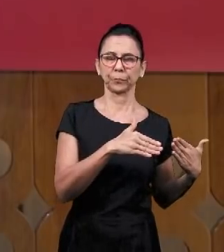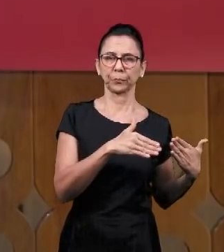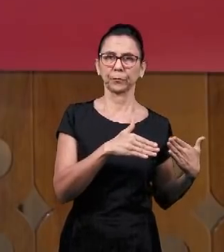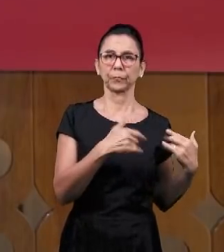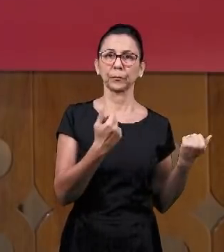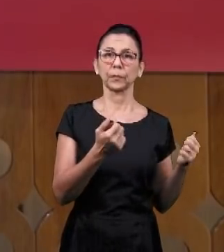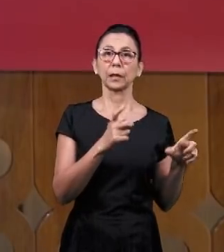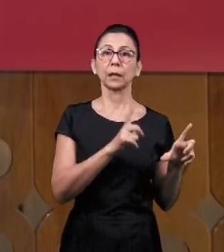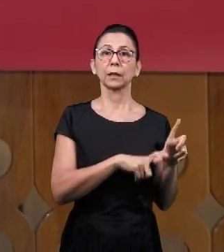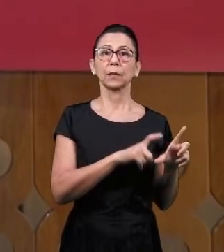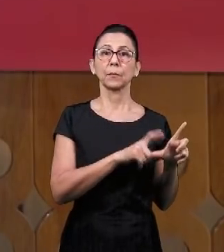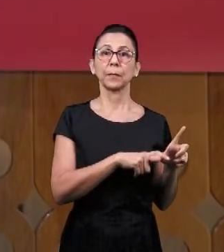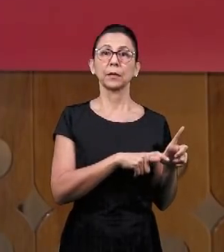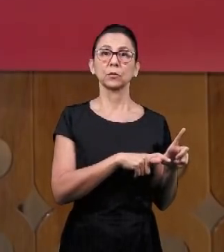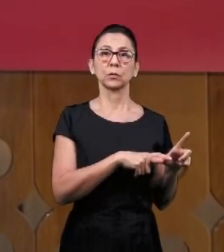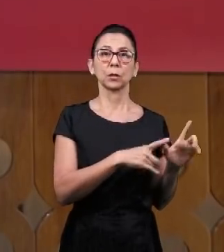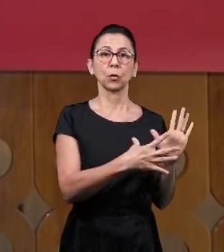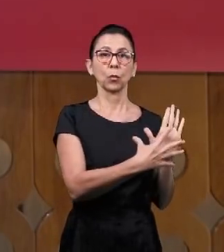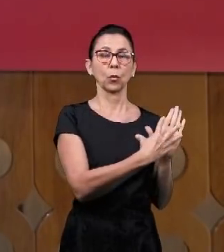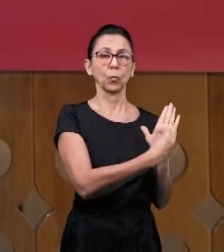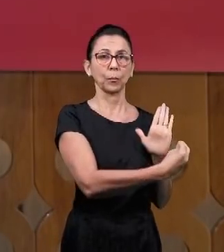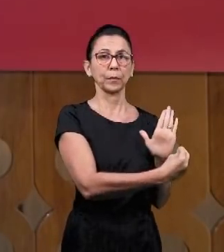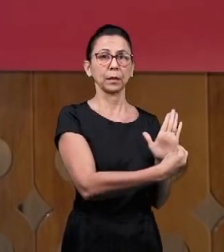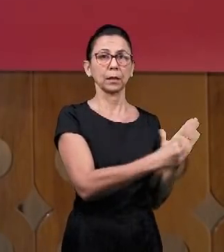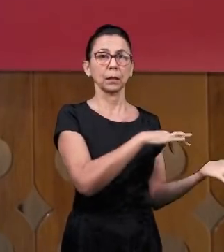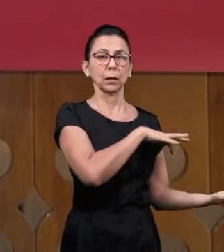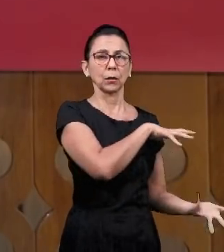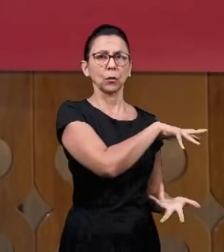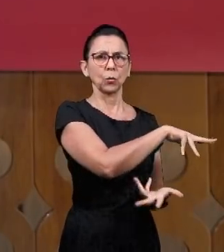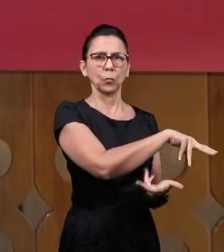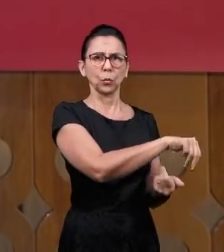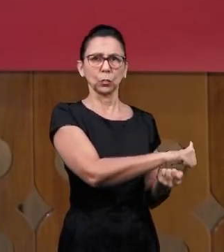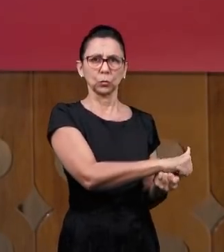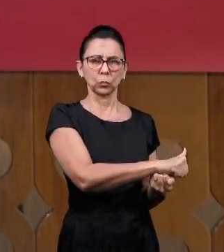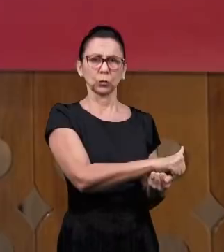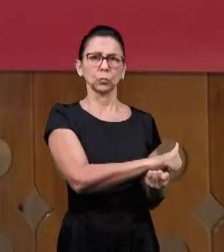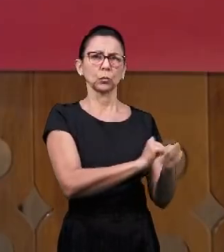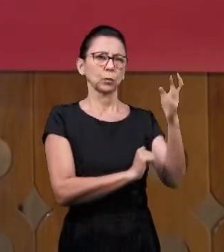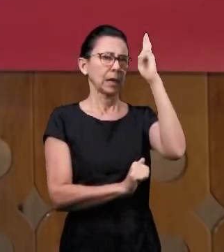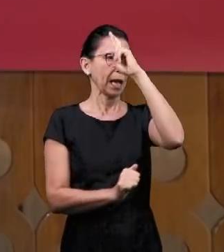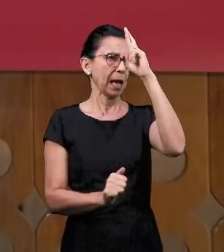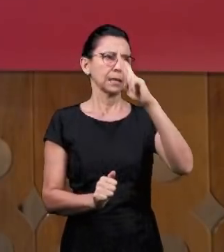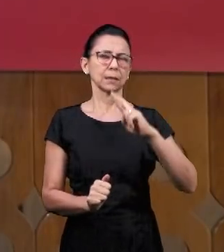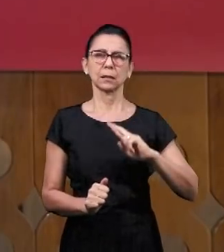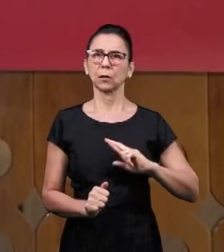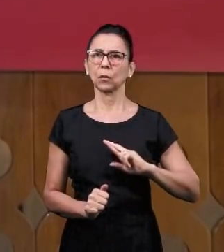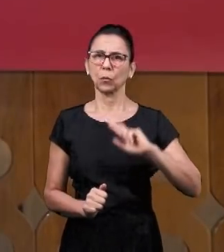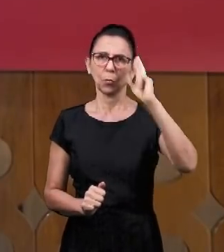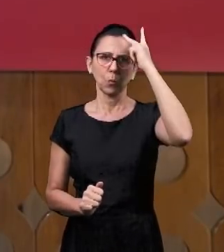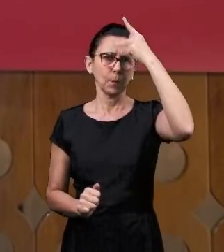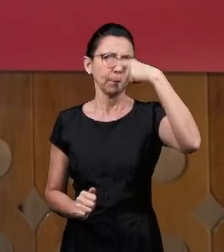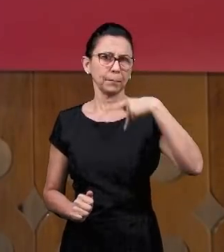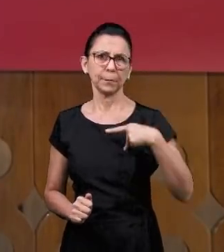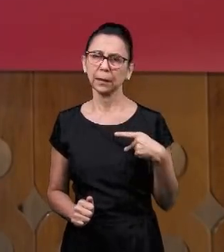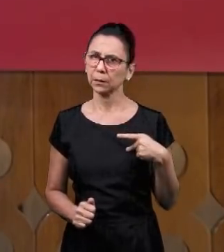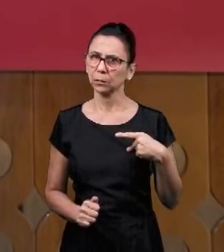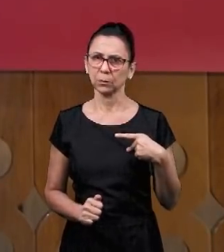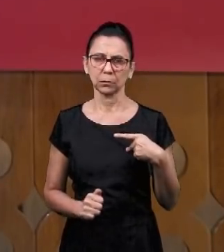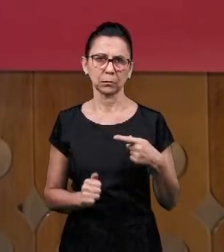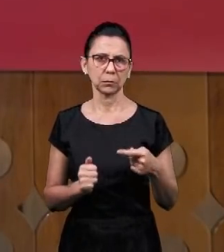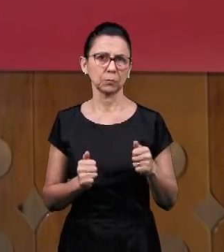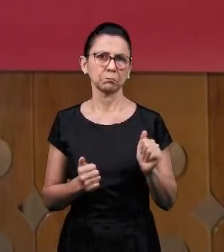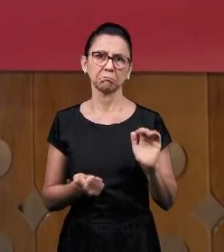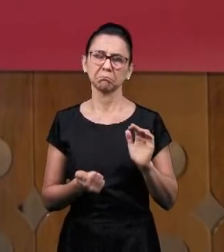mundo. Traz do mundo para colocar aqui com seus argumentos racionais, razão,